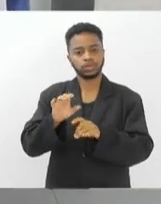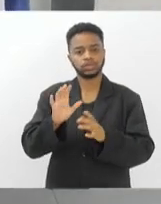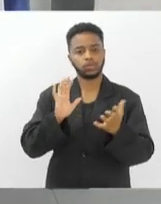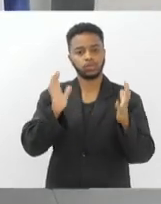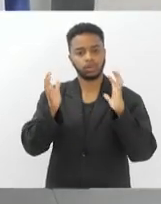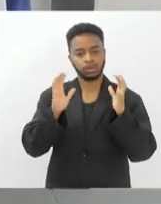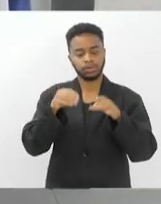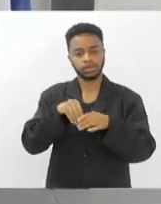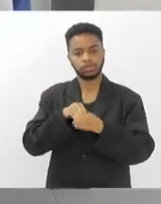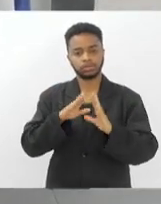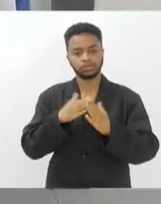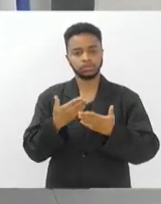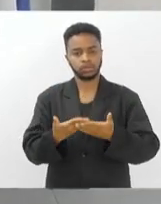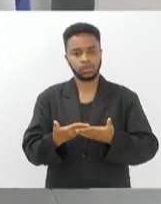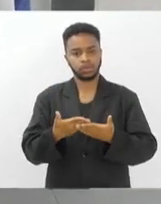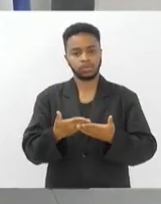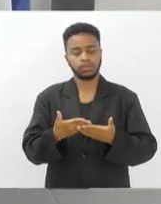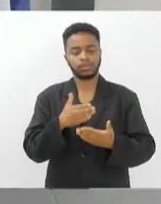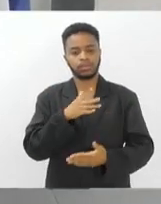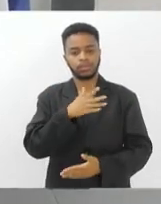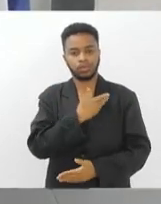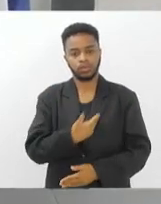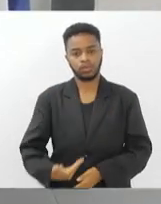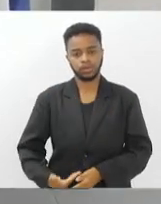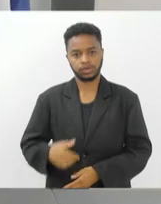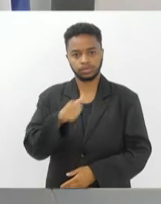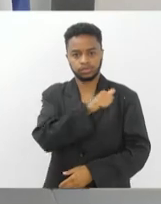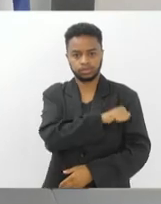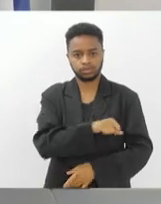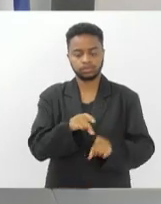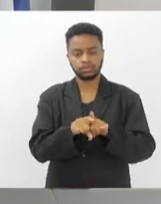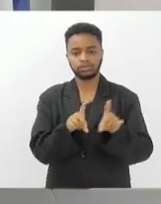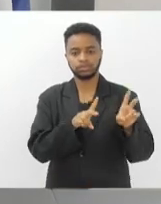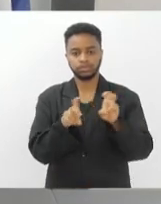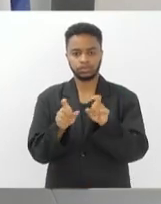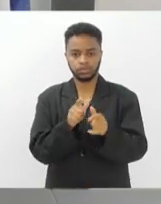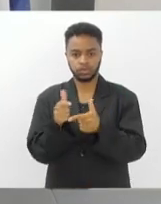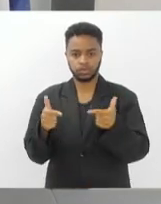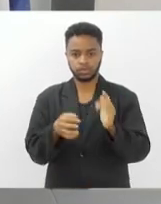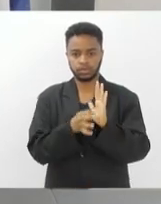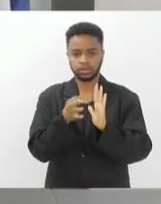das escolas da rede pública do Estado e dá outras providências. Para aparecer, a deputada